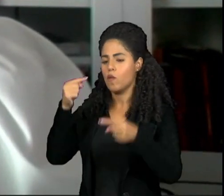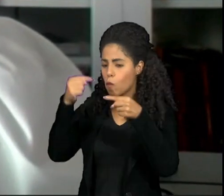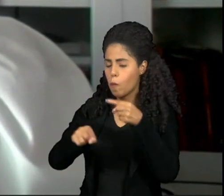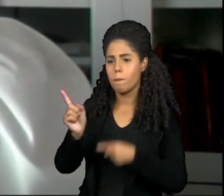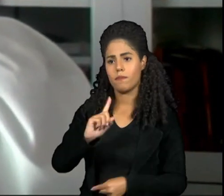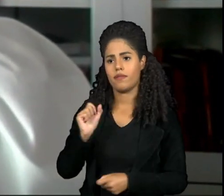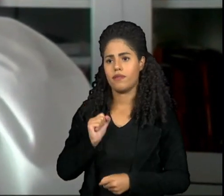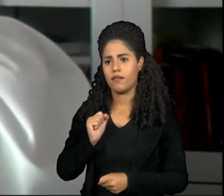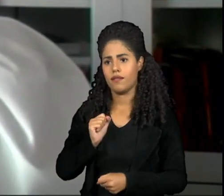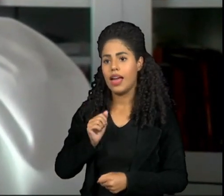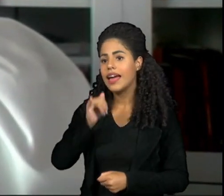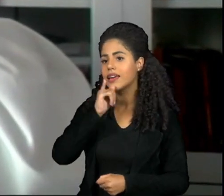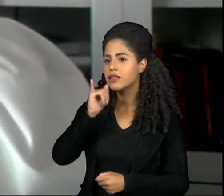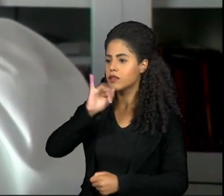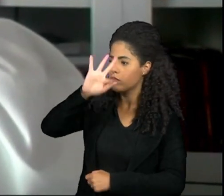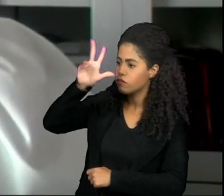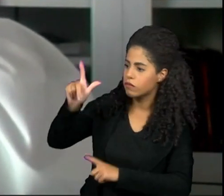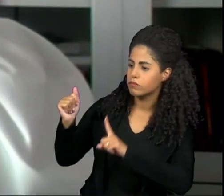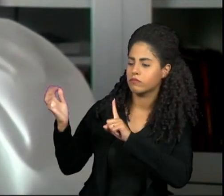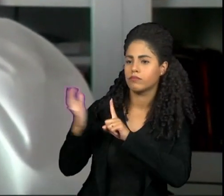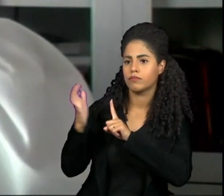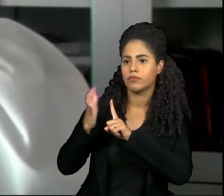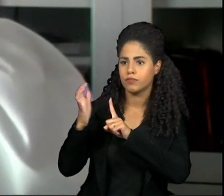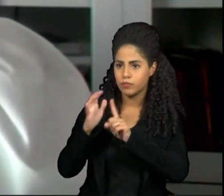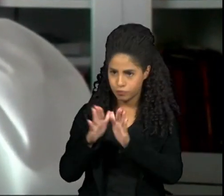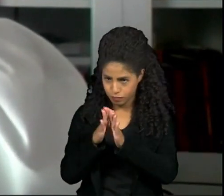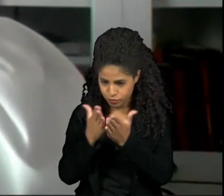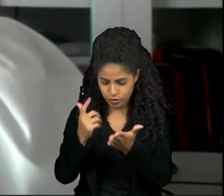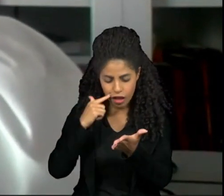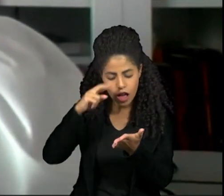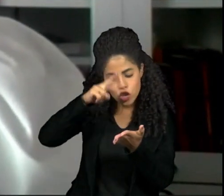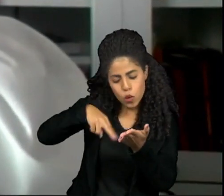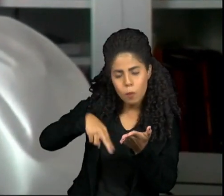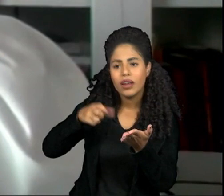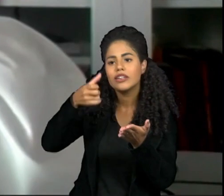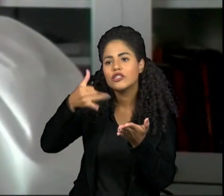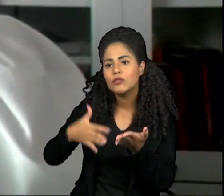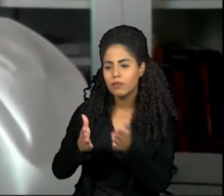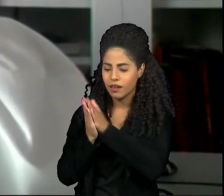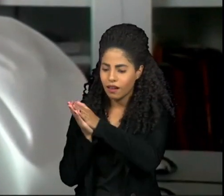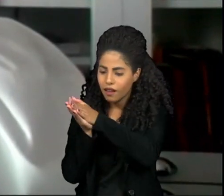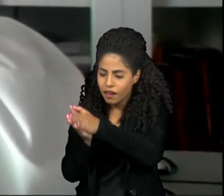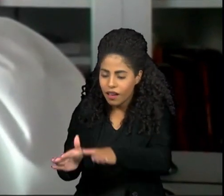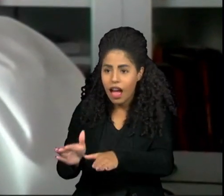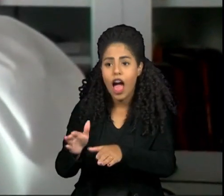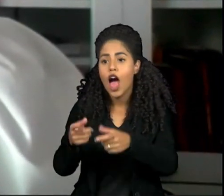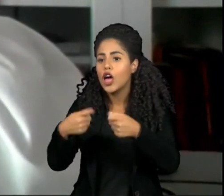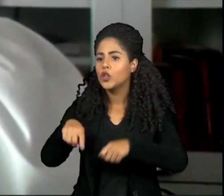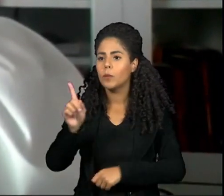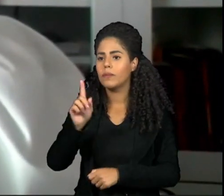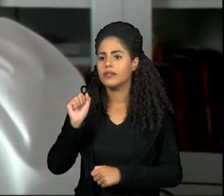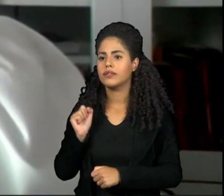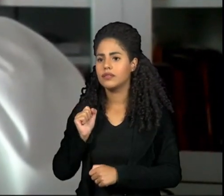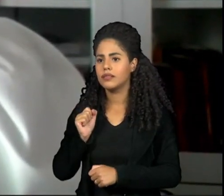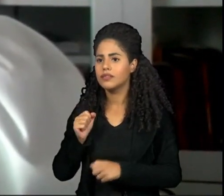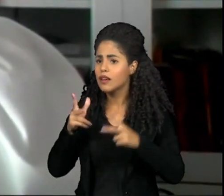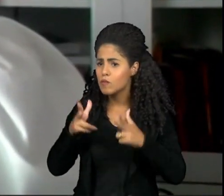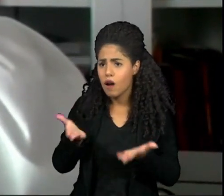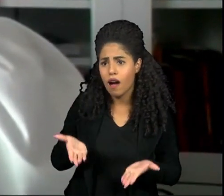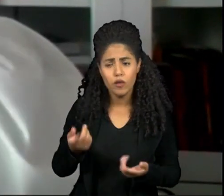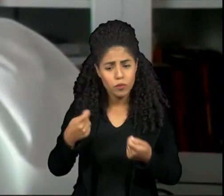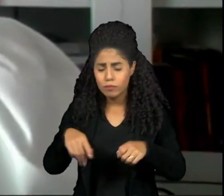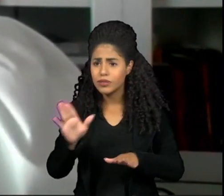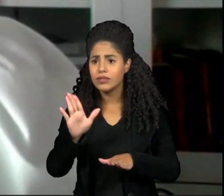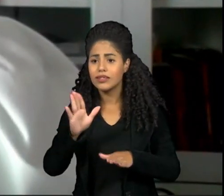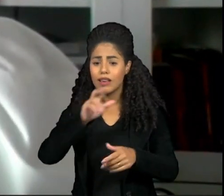matrizes africanas, como bem está escrito no livro do Baba Sidney, isso não é necessário. No budismo, isso não é necessário.